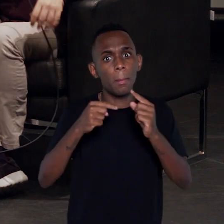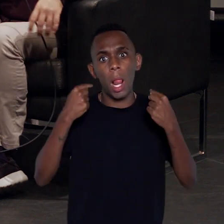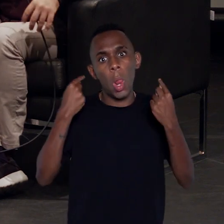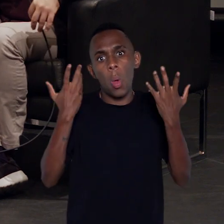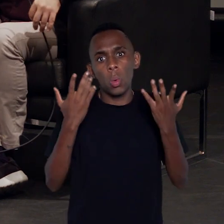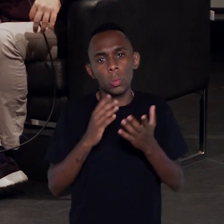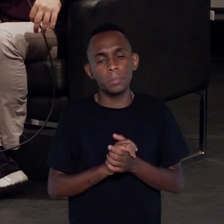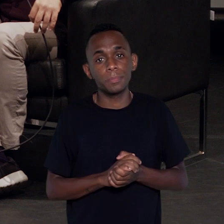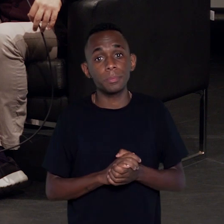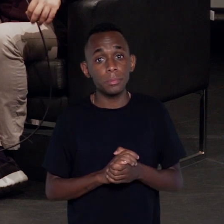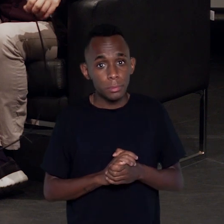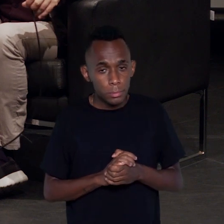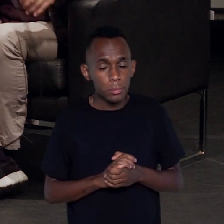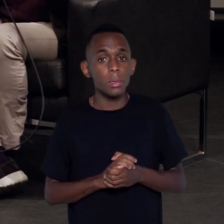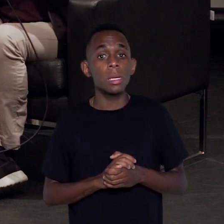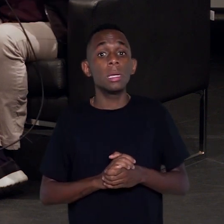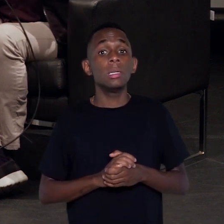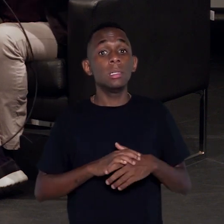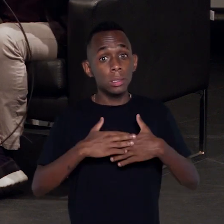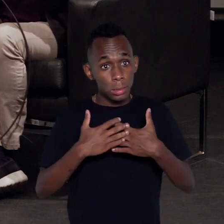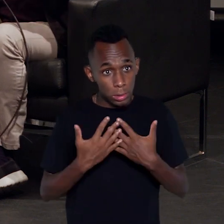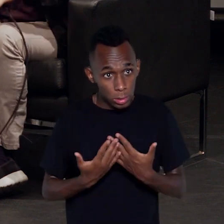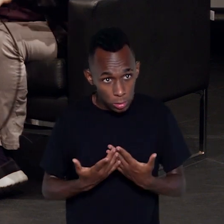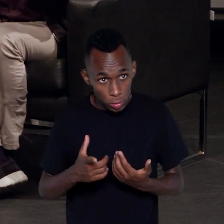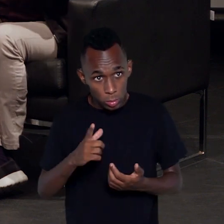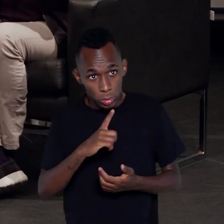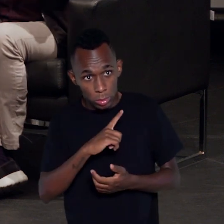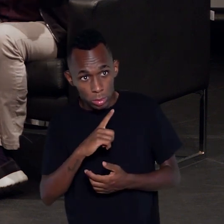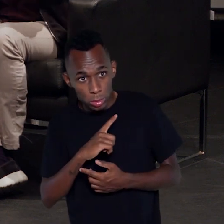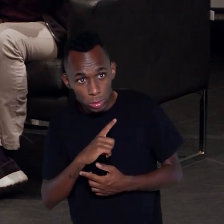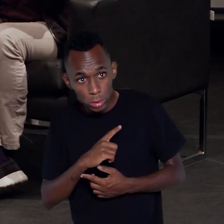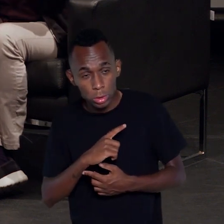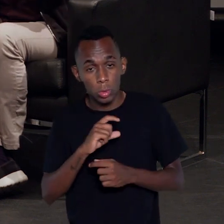manicômios. Ou seja, e ainda assim existia,